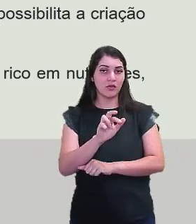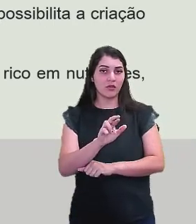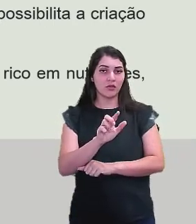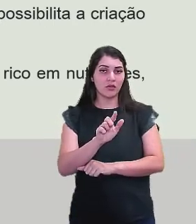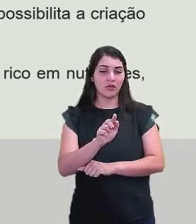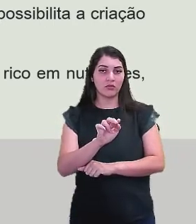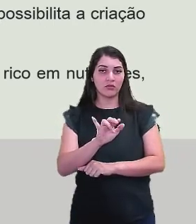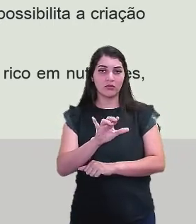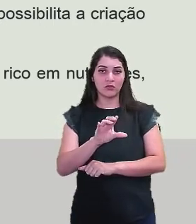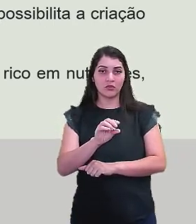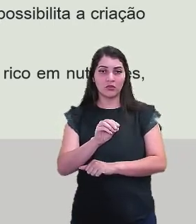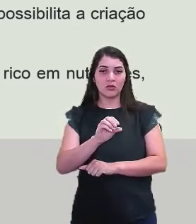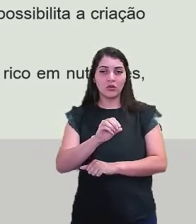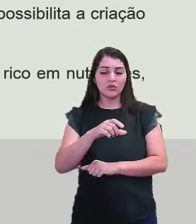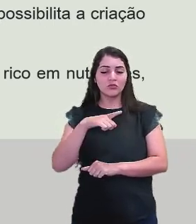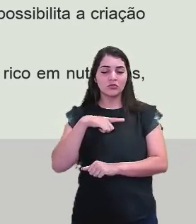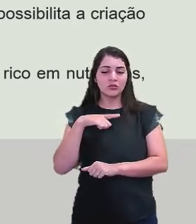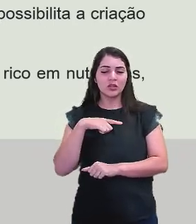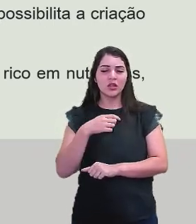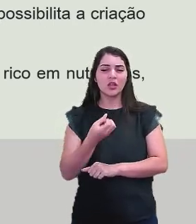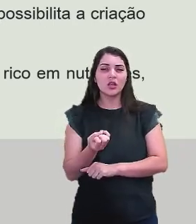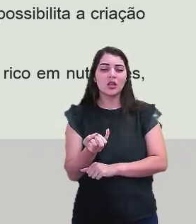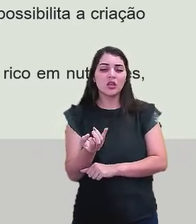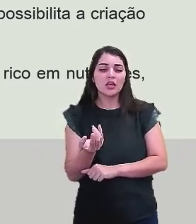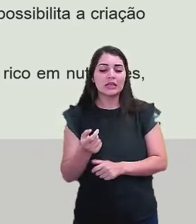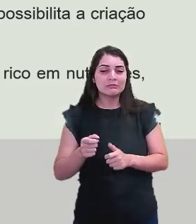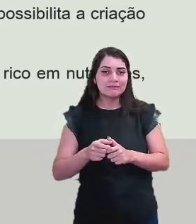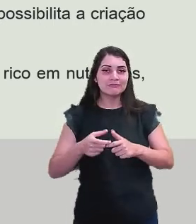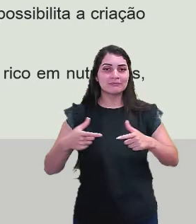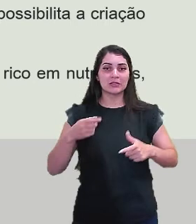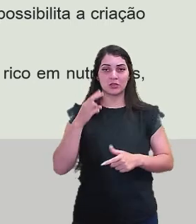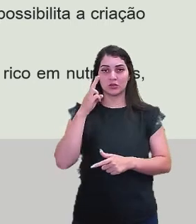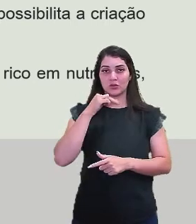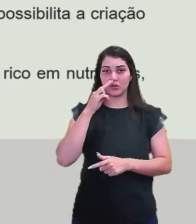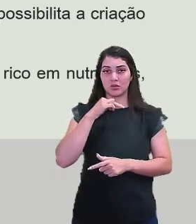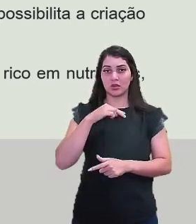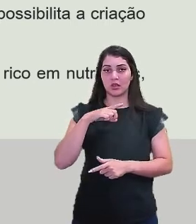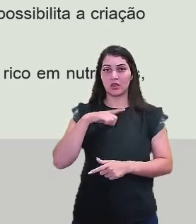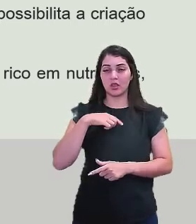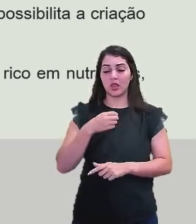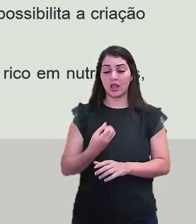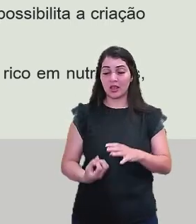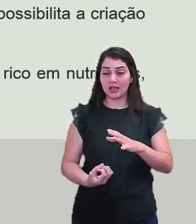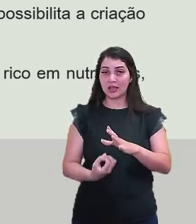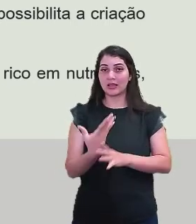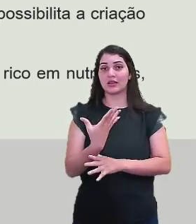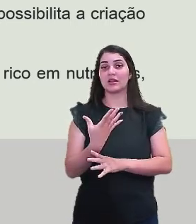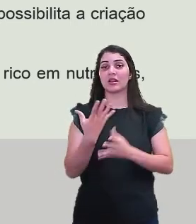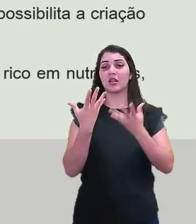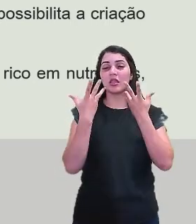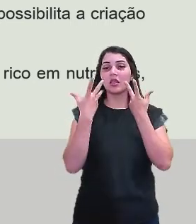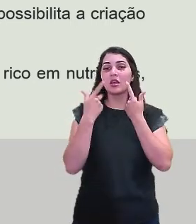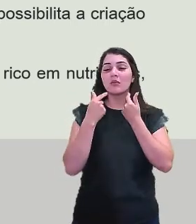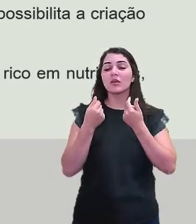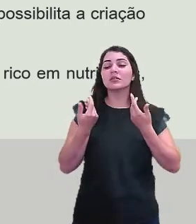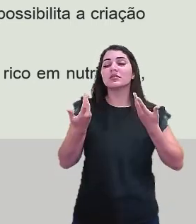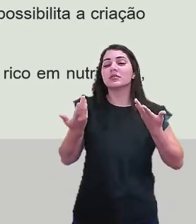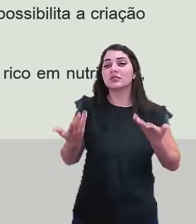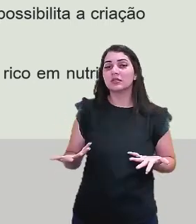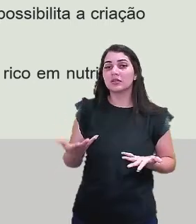uma grande quantidade de nutrientes e possibilita a criação de animais. E aí?